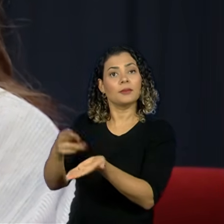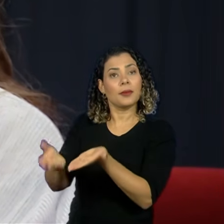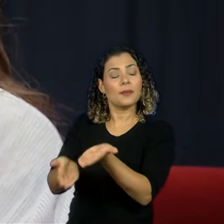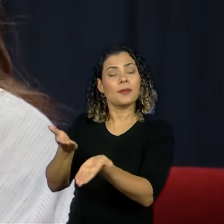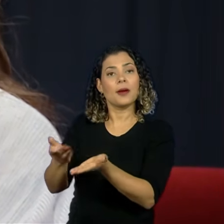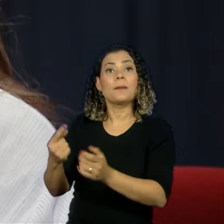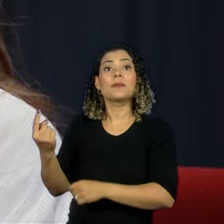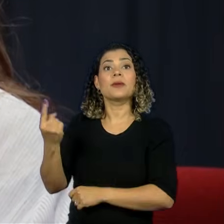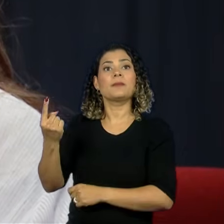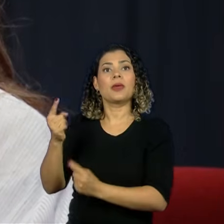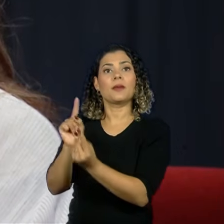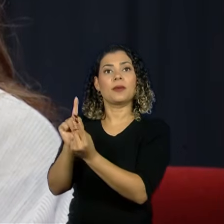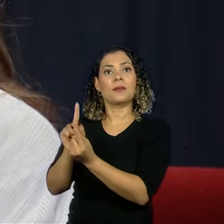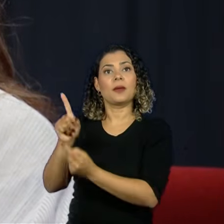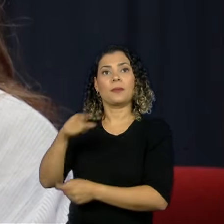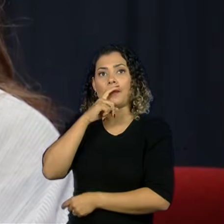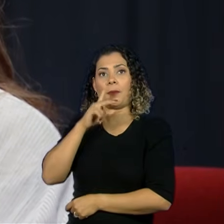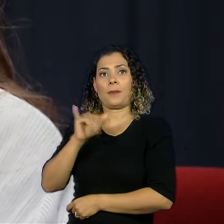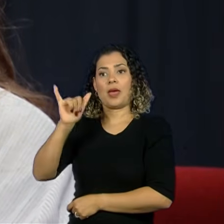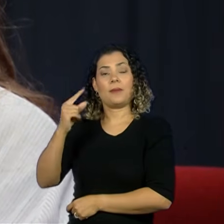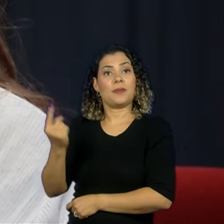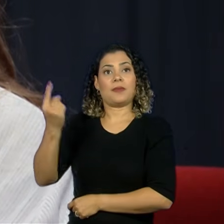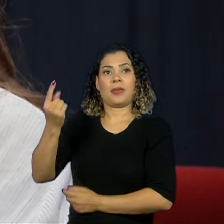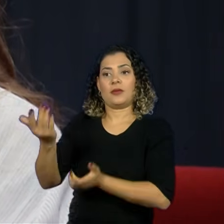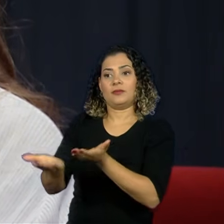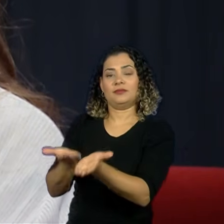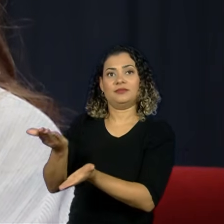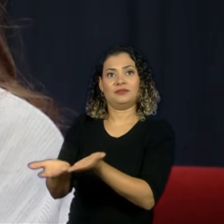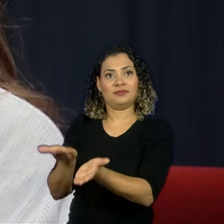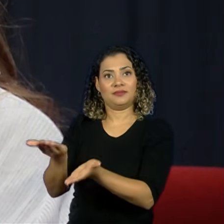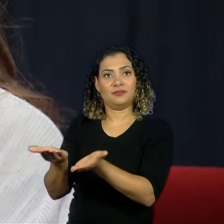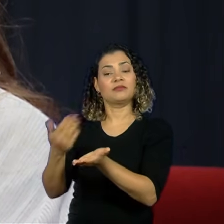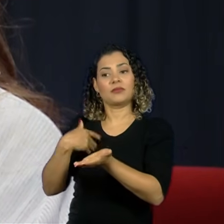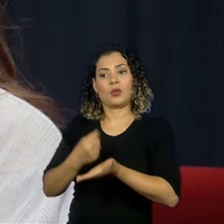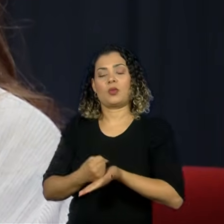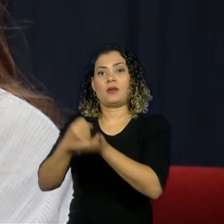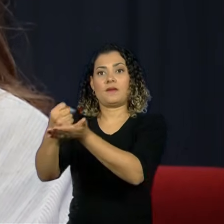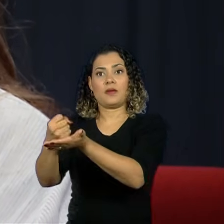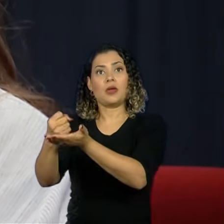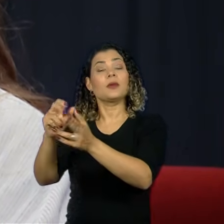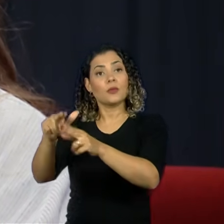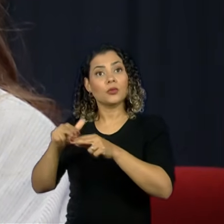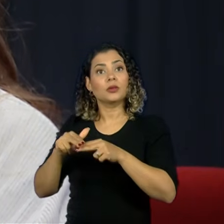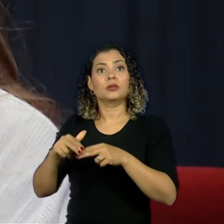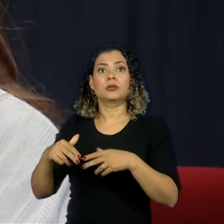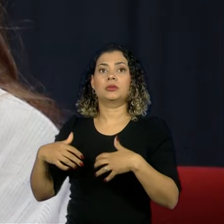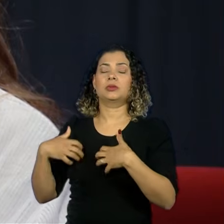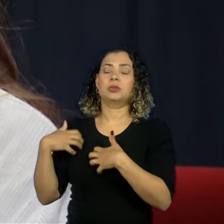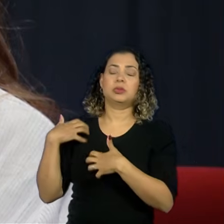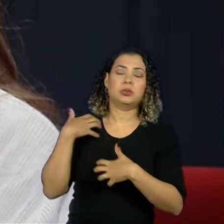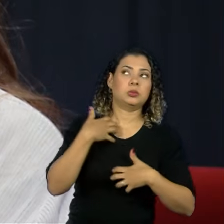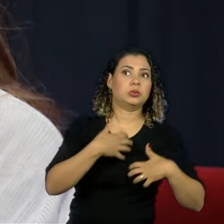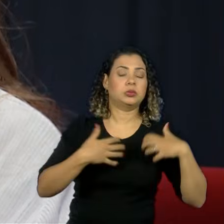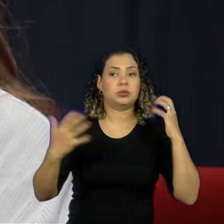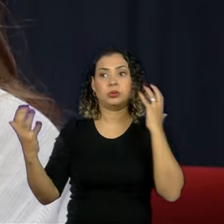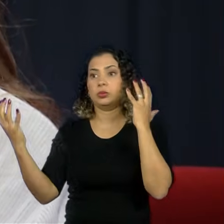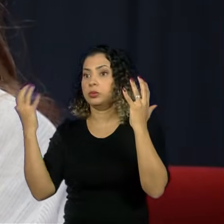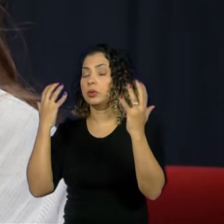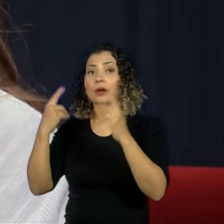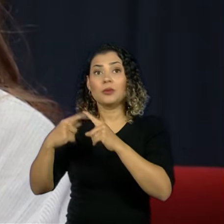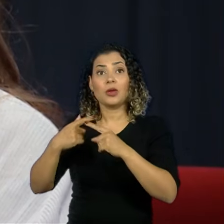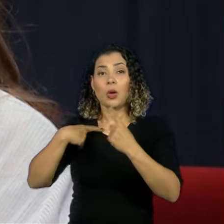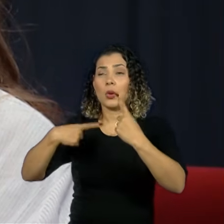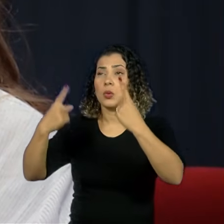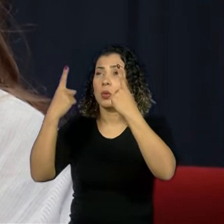paliativos. E o primeiro paciente que eu recebi foi meu pai. Então foi uma coisa muito avassaladora para mim, porque eu te falar que tudo